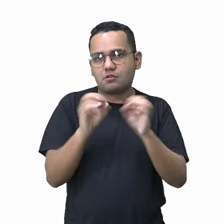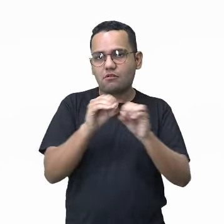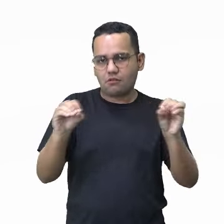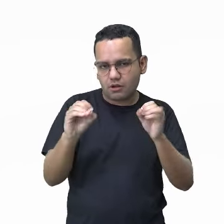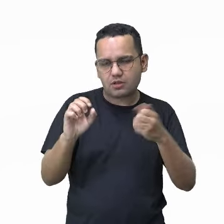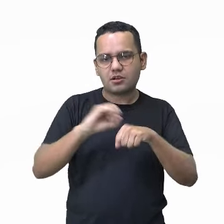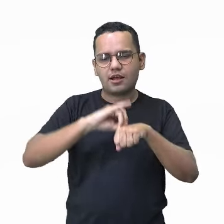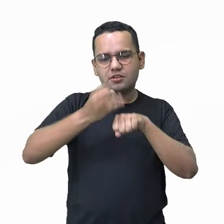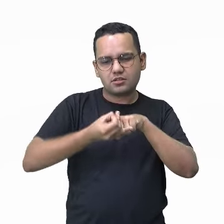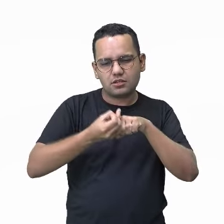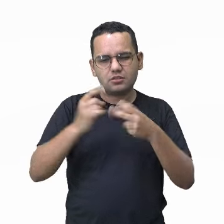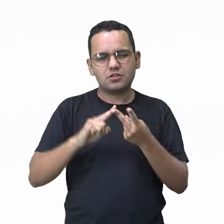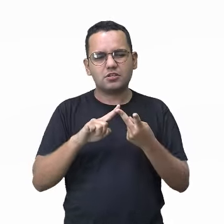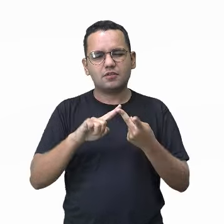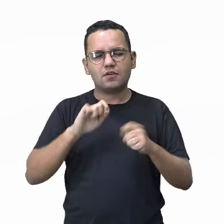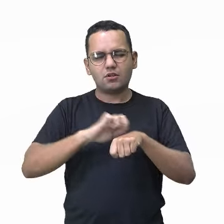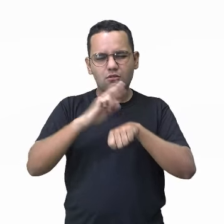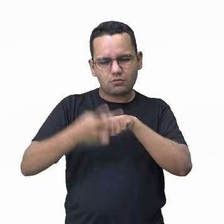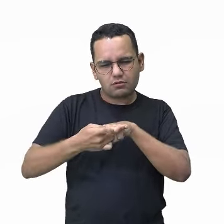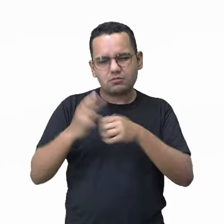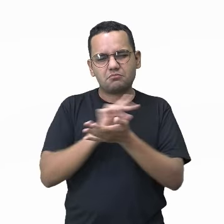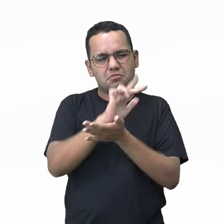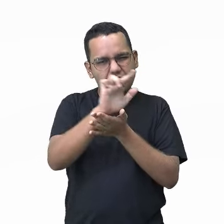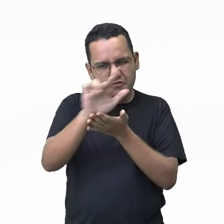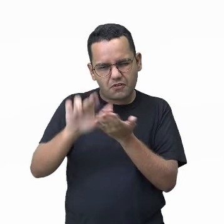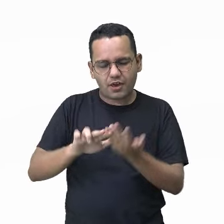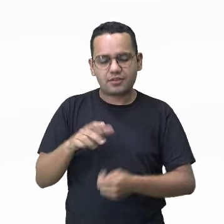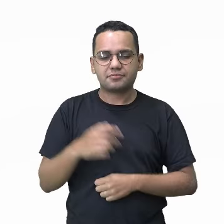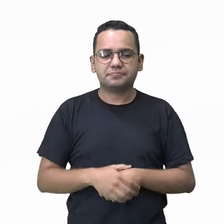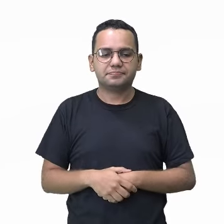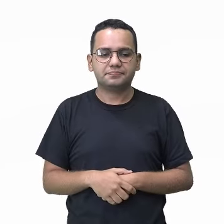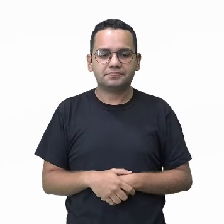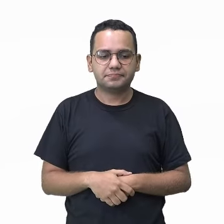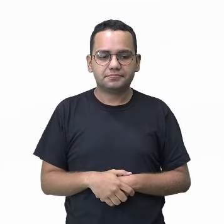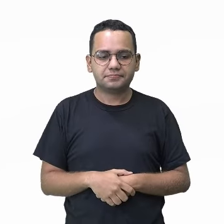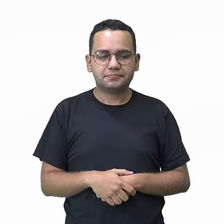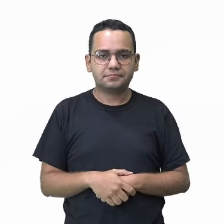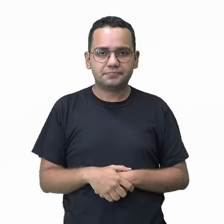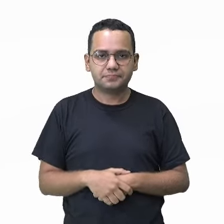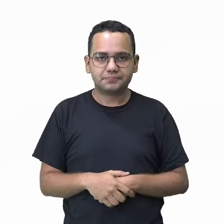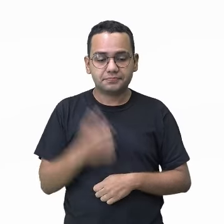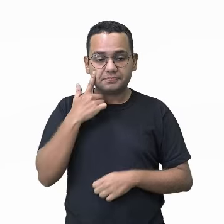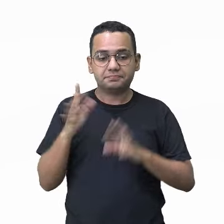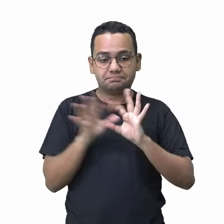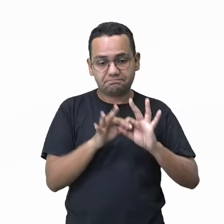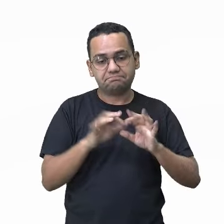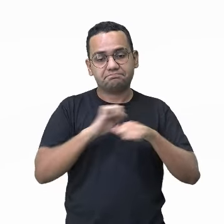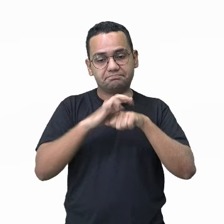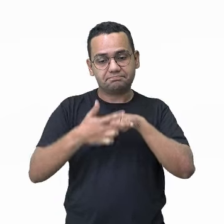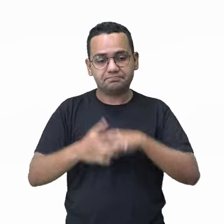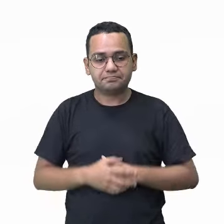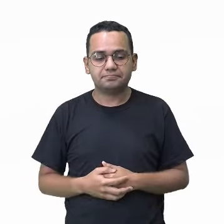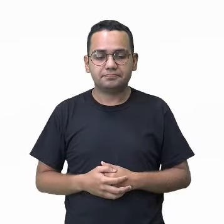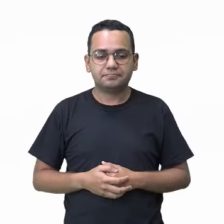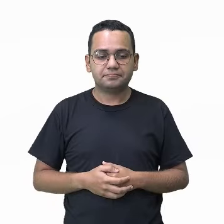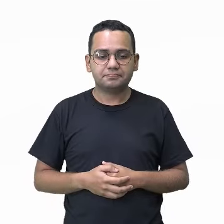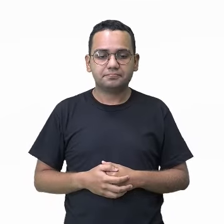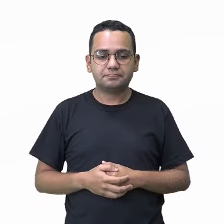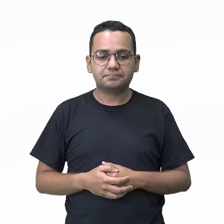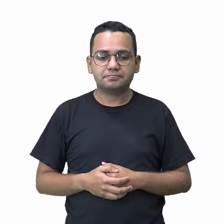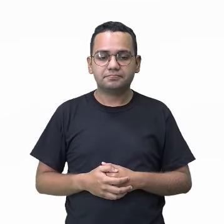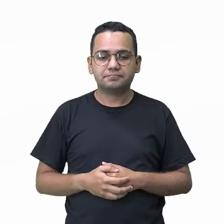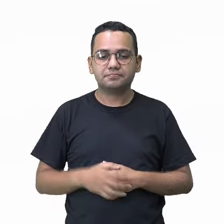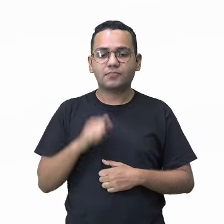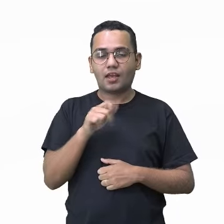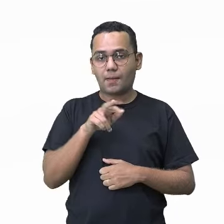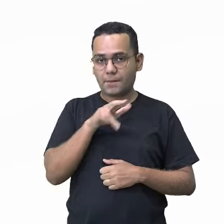adjetivos locuções ou orações adjetivas advérbios locuções ou orações adverbiais